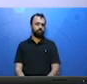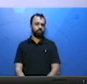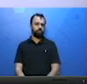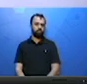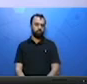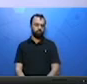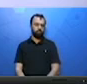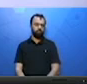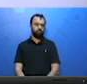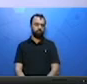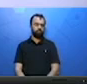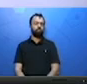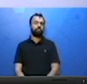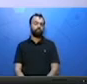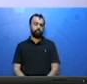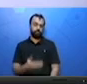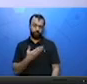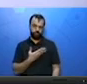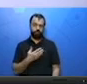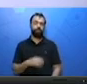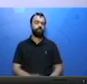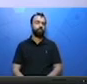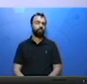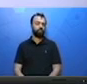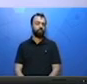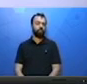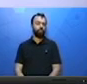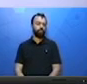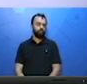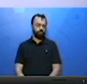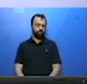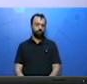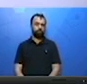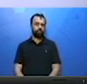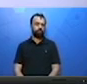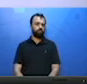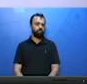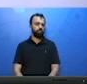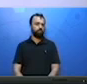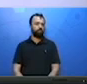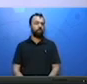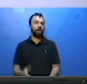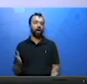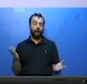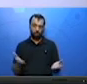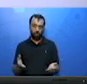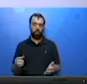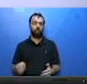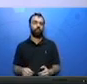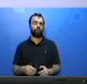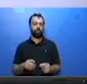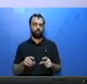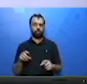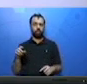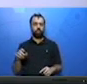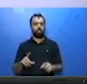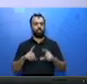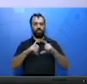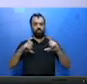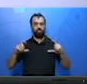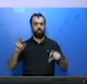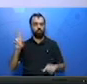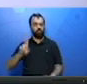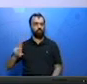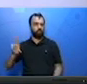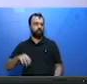BC do mesmo jeito, CD do mesmo jeito, não precisa de fórmula para calcular. Agora pela fórmula, ó, peguei o x